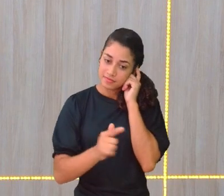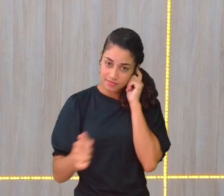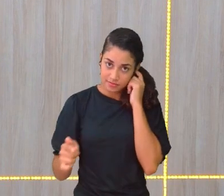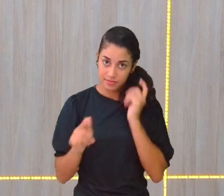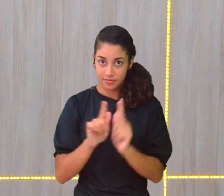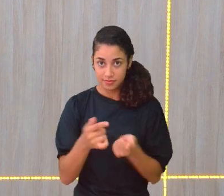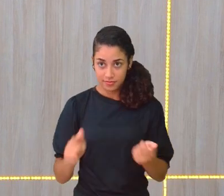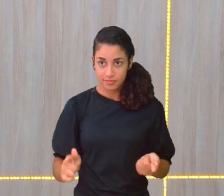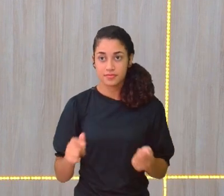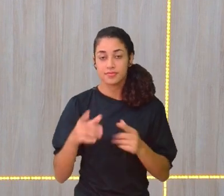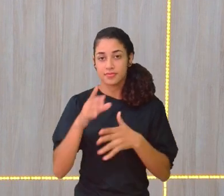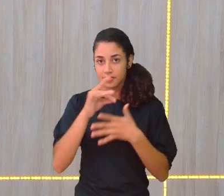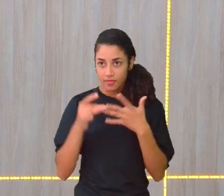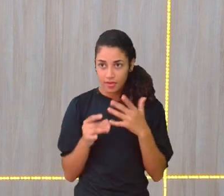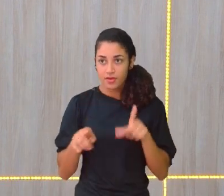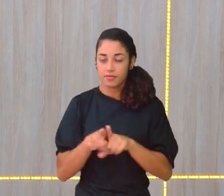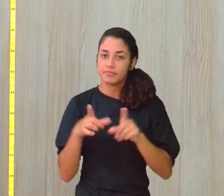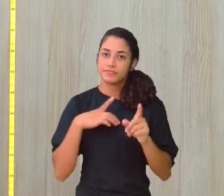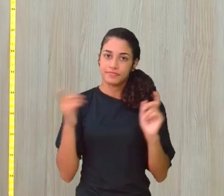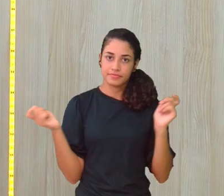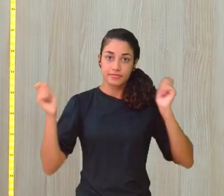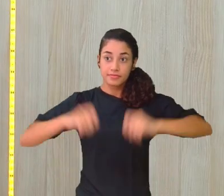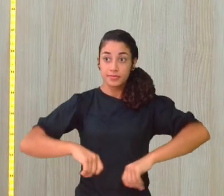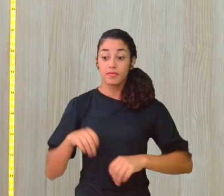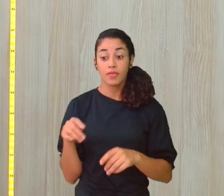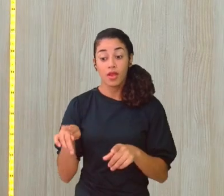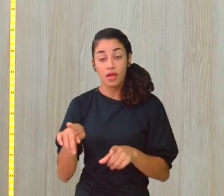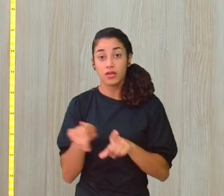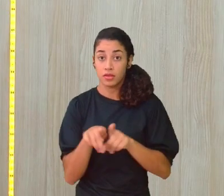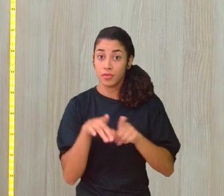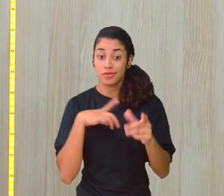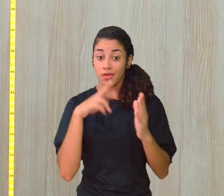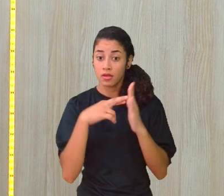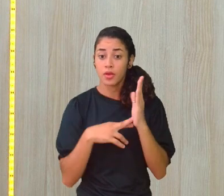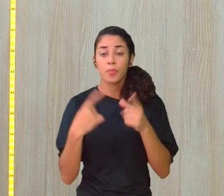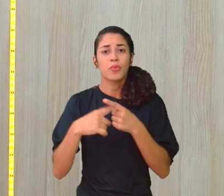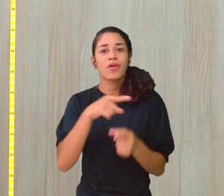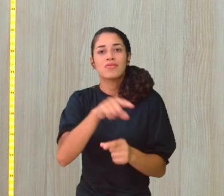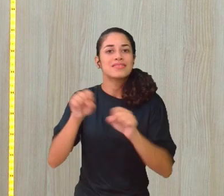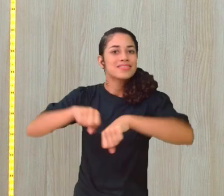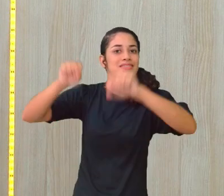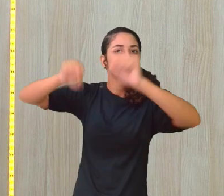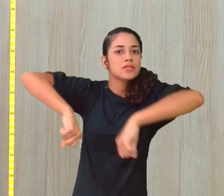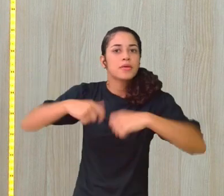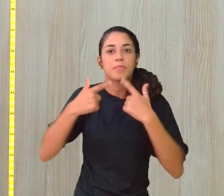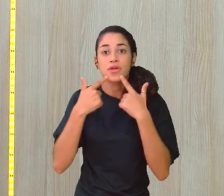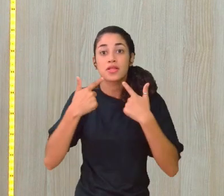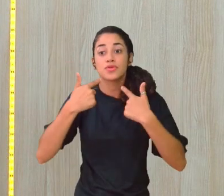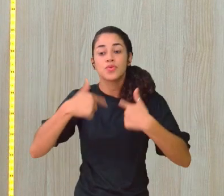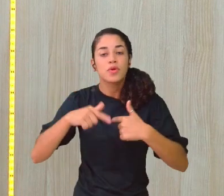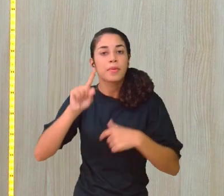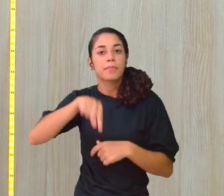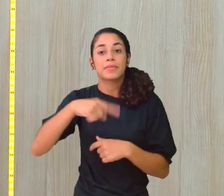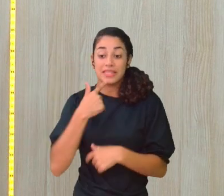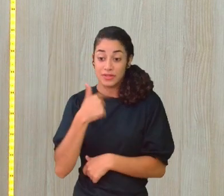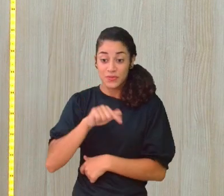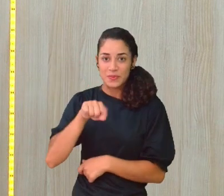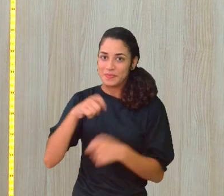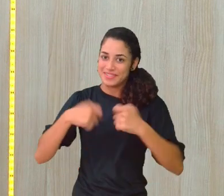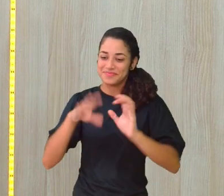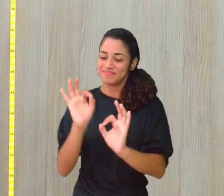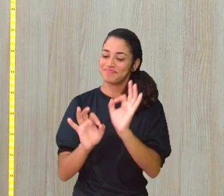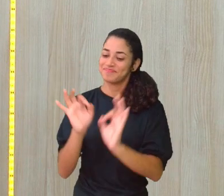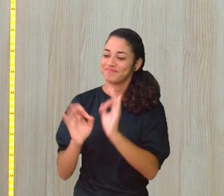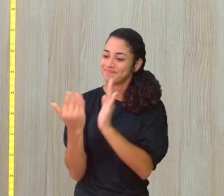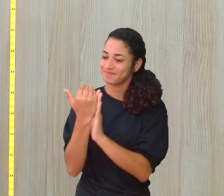tá? E ela elenca as regras, né, professora Adriana? Sim. Porque como é um sistema, a língua ela precisa de uma organização. Então, se eu